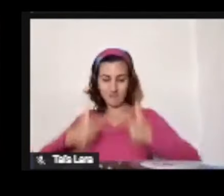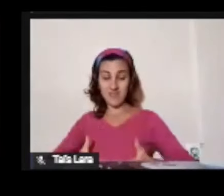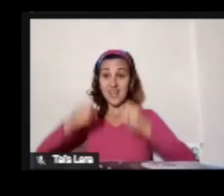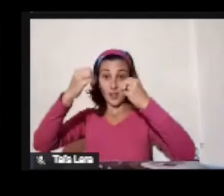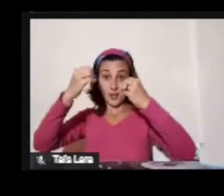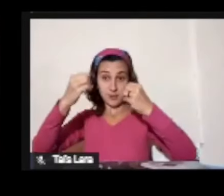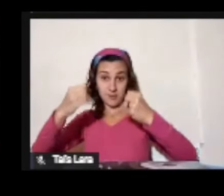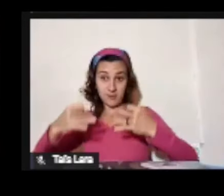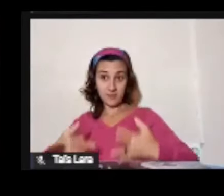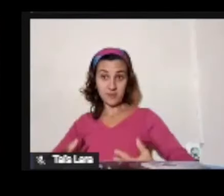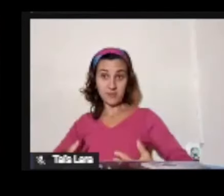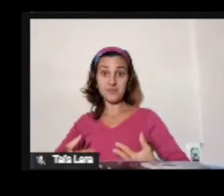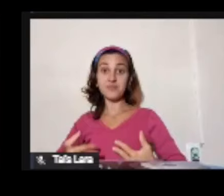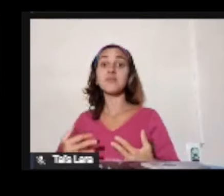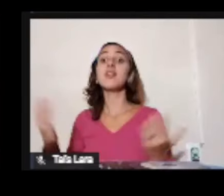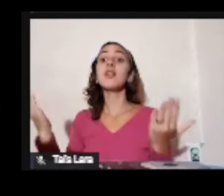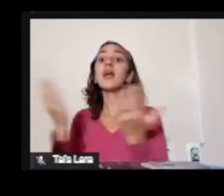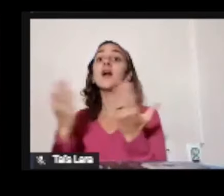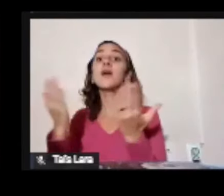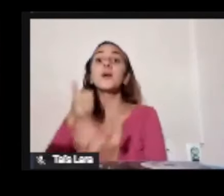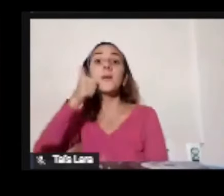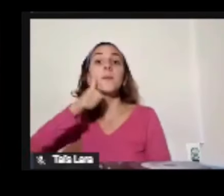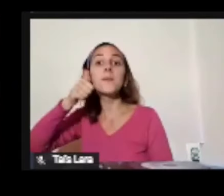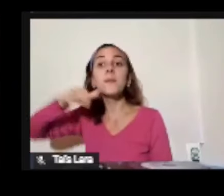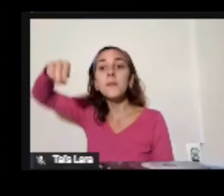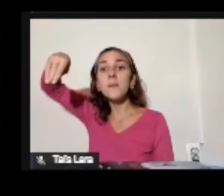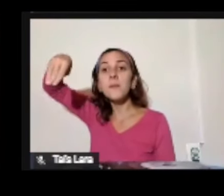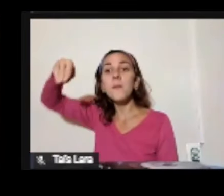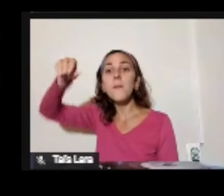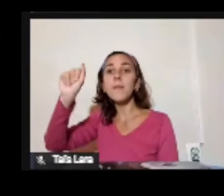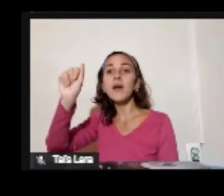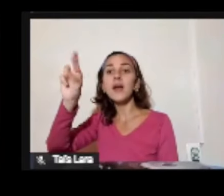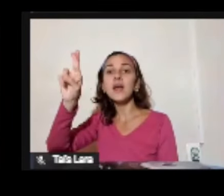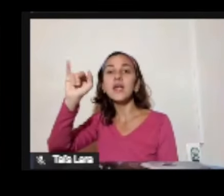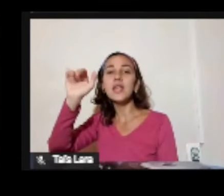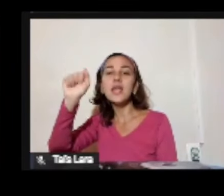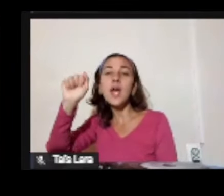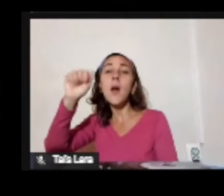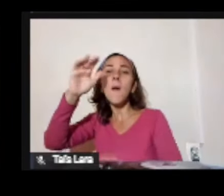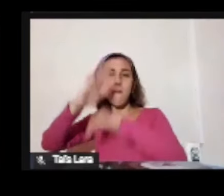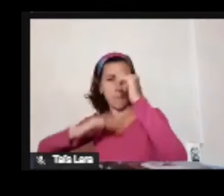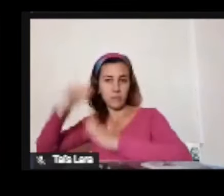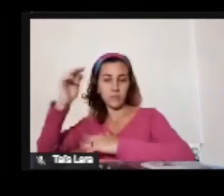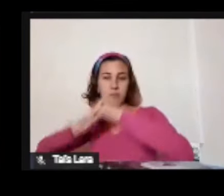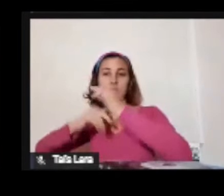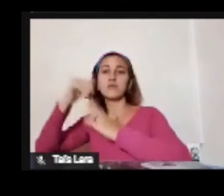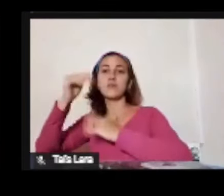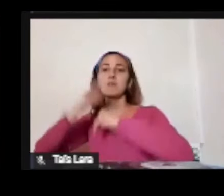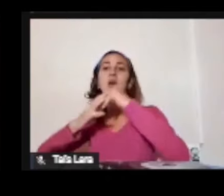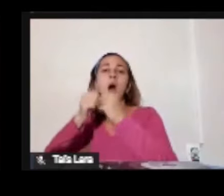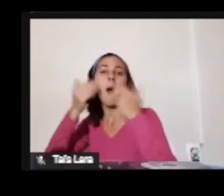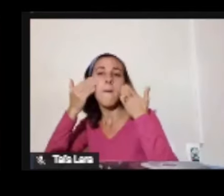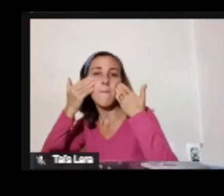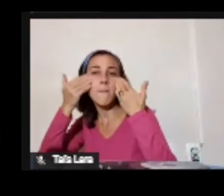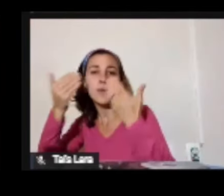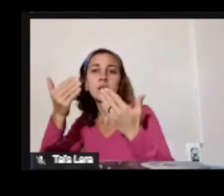Maria Talita, que é a nossa audiodescritora, vai descrever as nossas intérpretes que estão com a